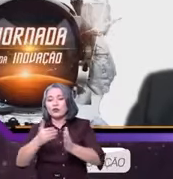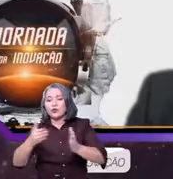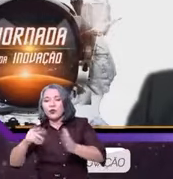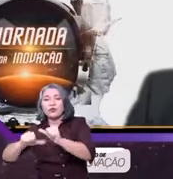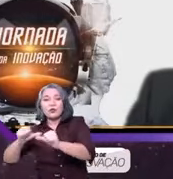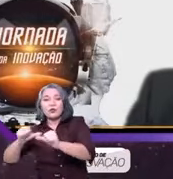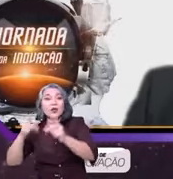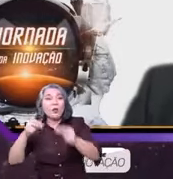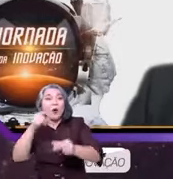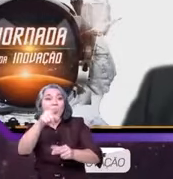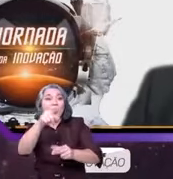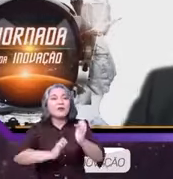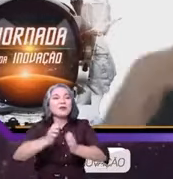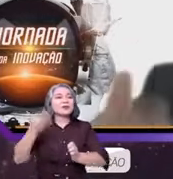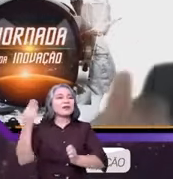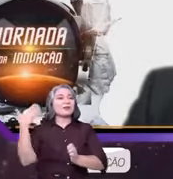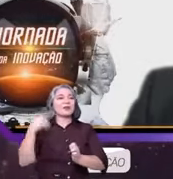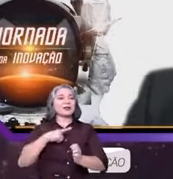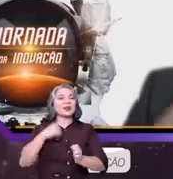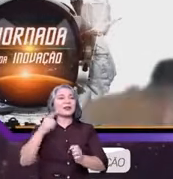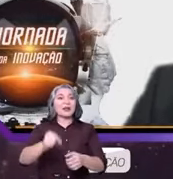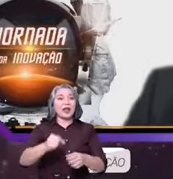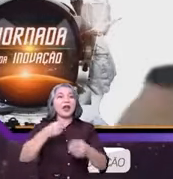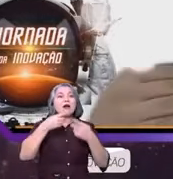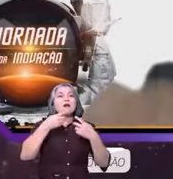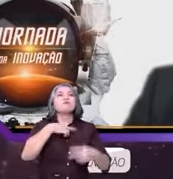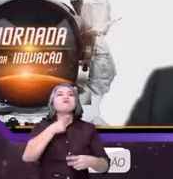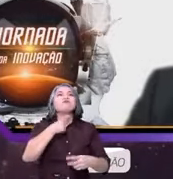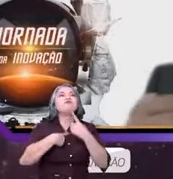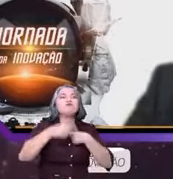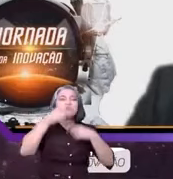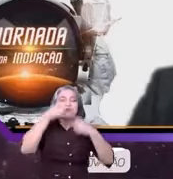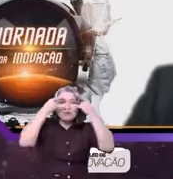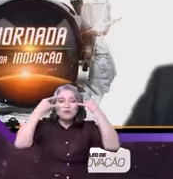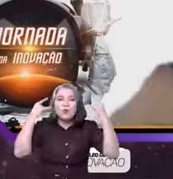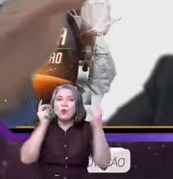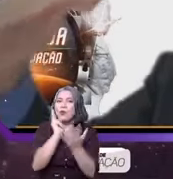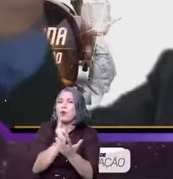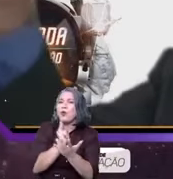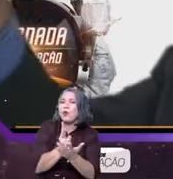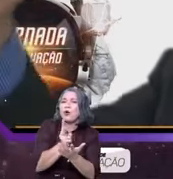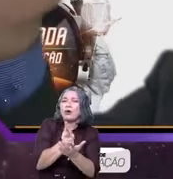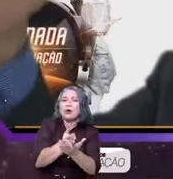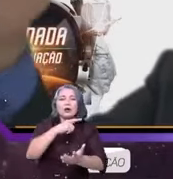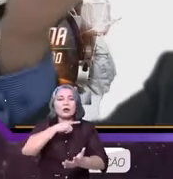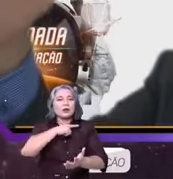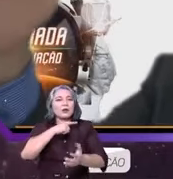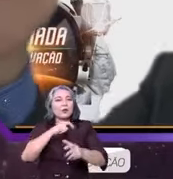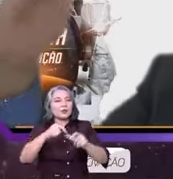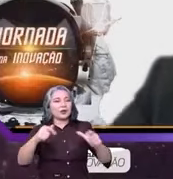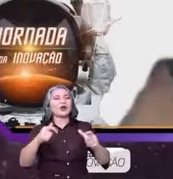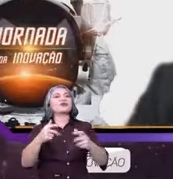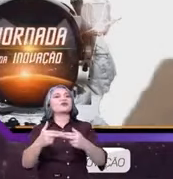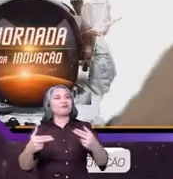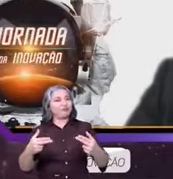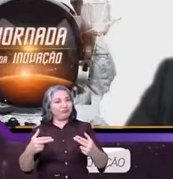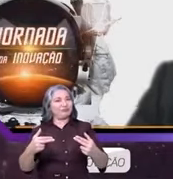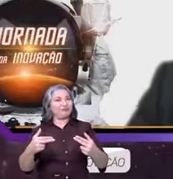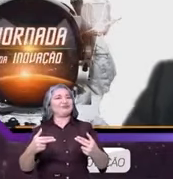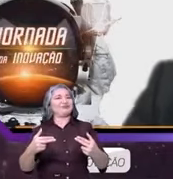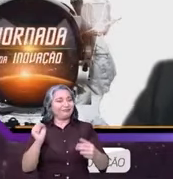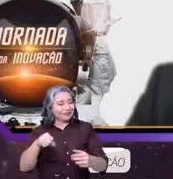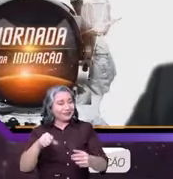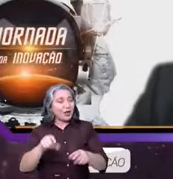ponto. Ter uma ambição constante, manter essa ambição constante, ter o grande produto, essa visão do grande produto,